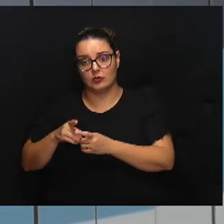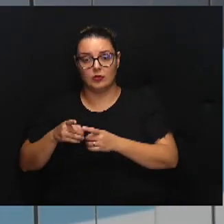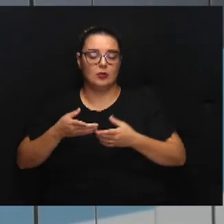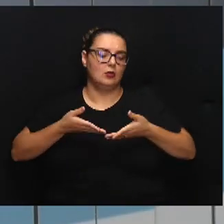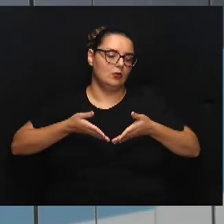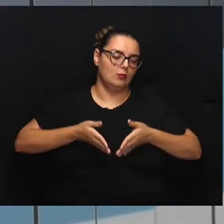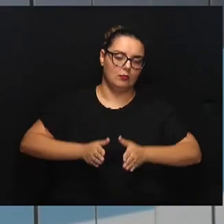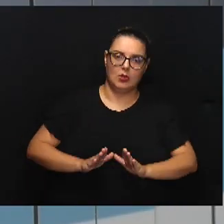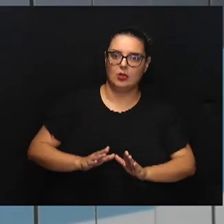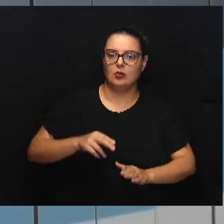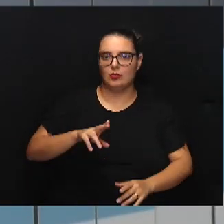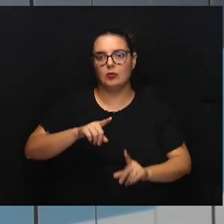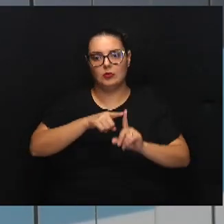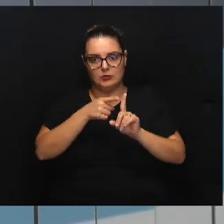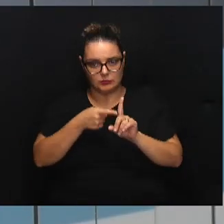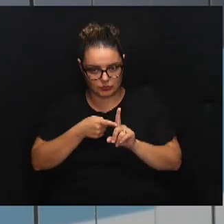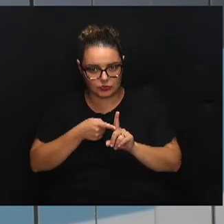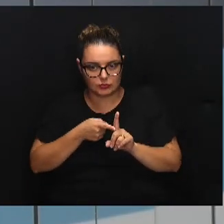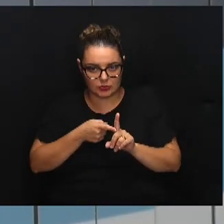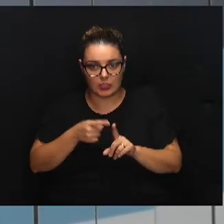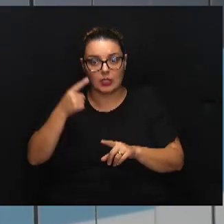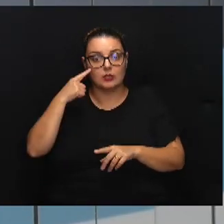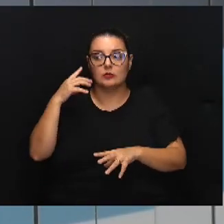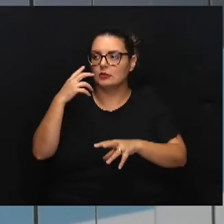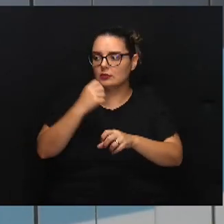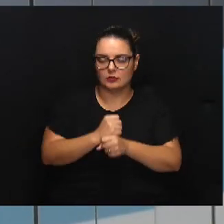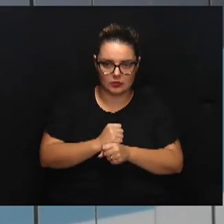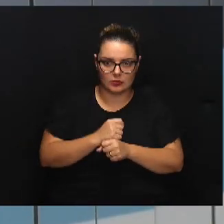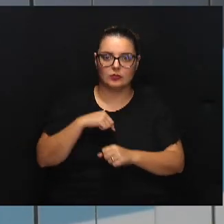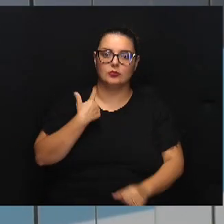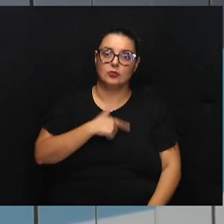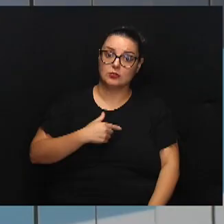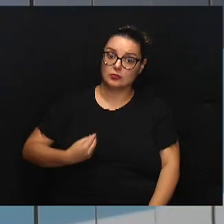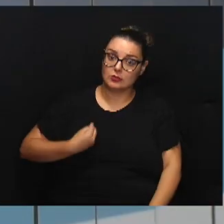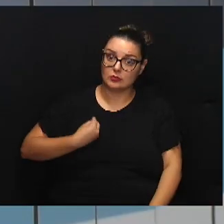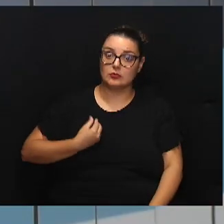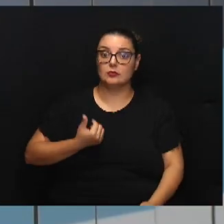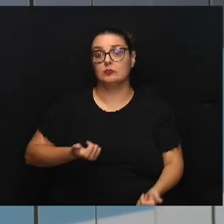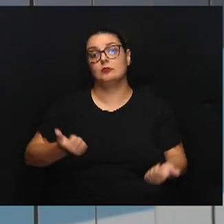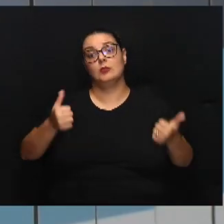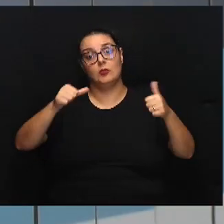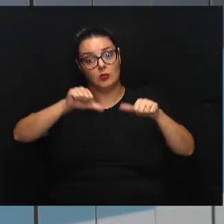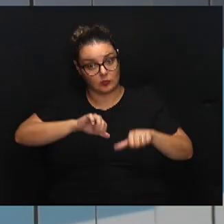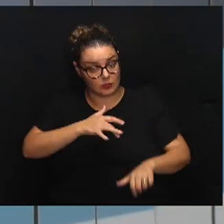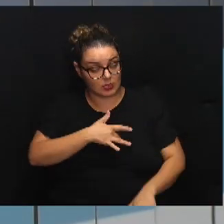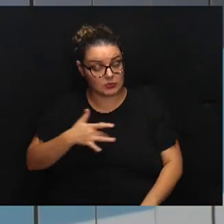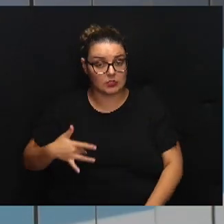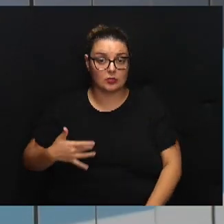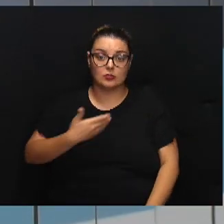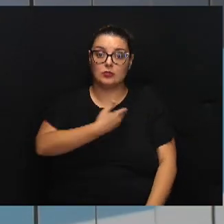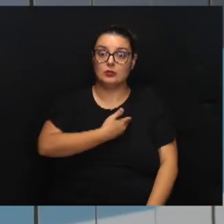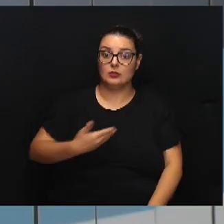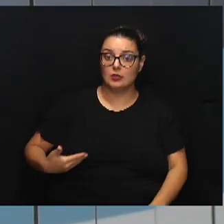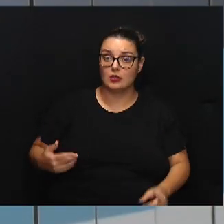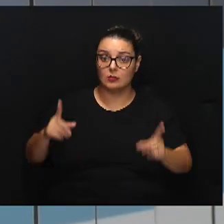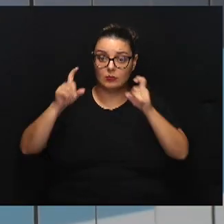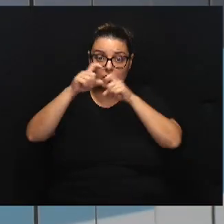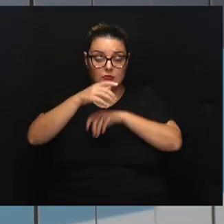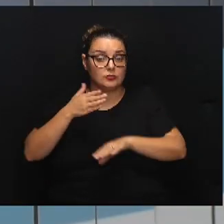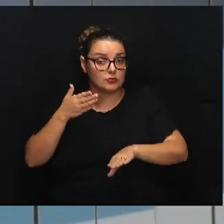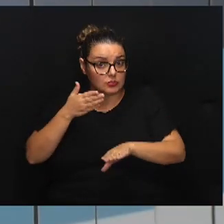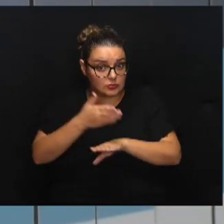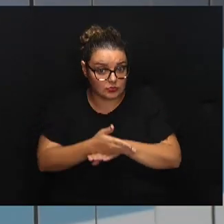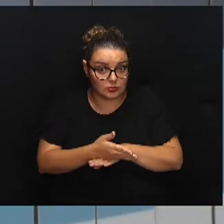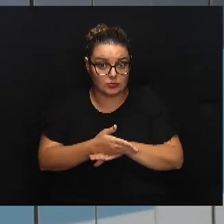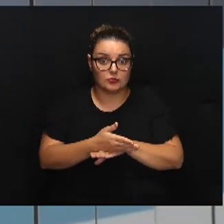parto ou à gestante, é no geral. Nós estamos vivendo uma verdadeira crise da saúde pública, uma dificuldade de acesso por